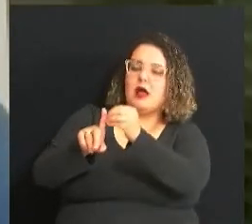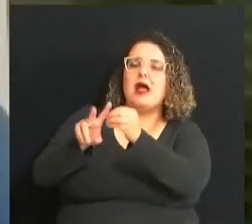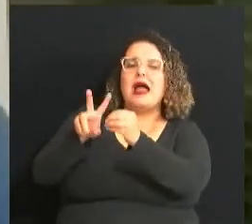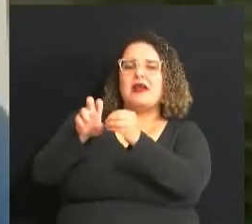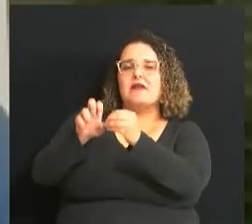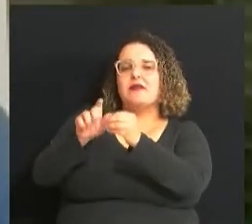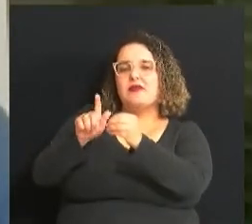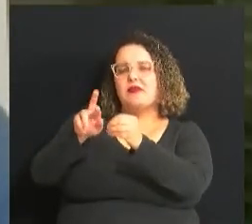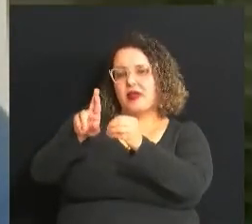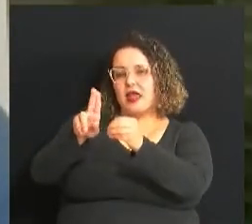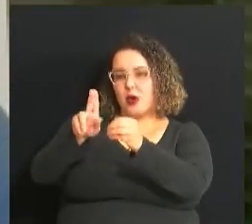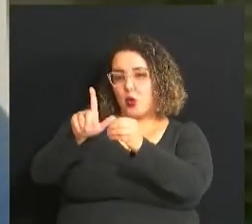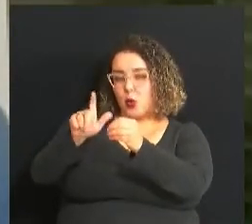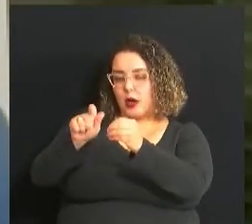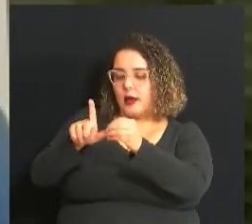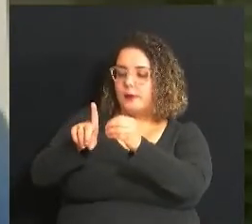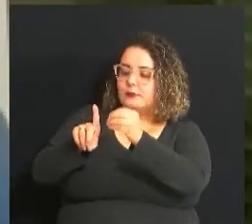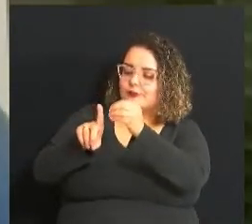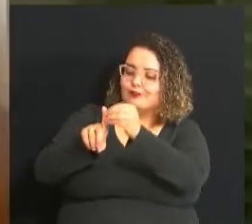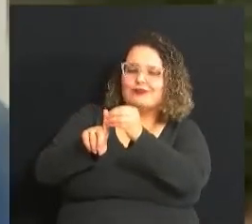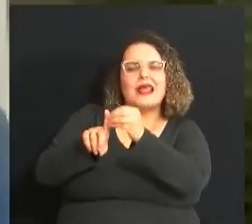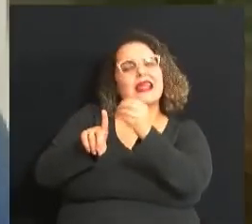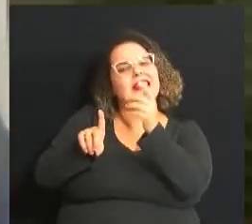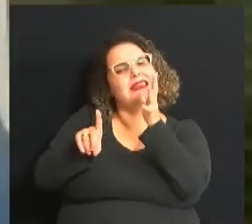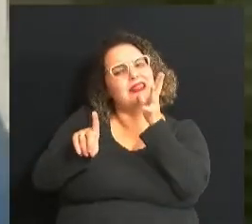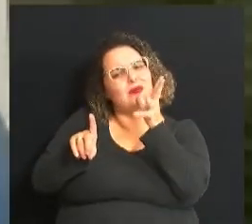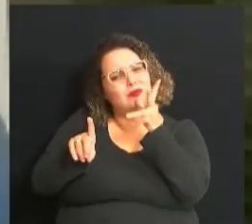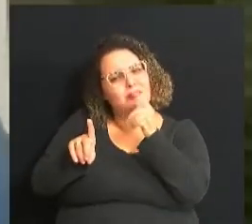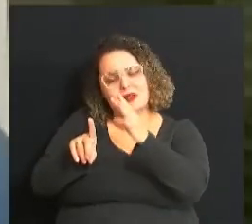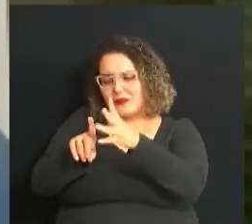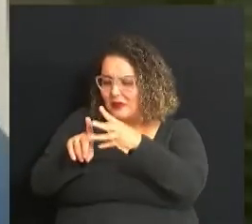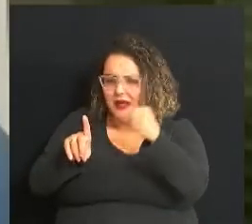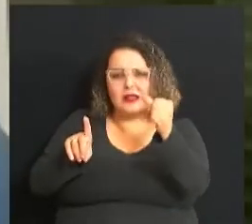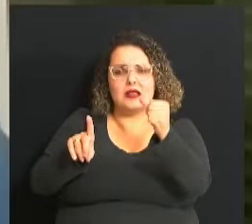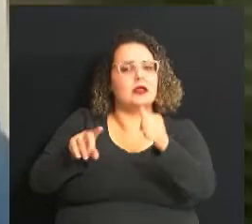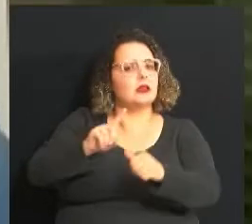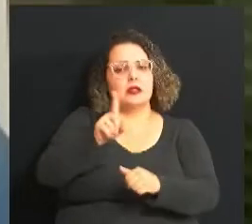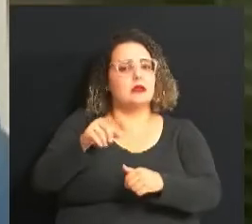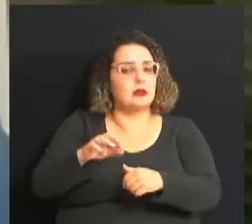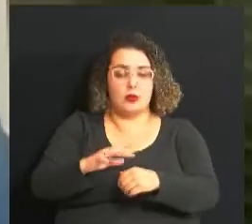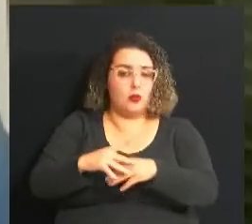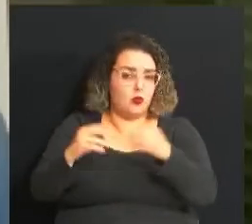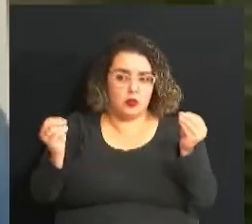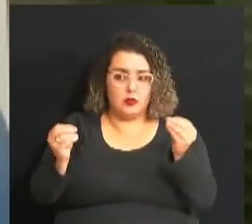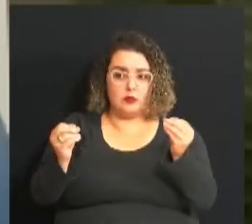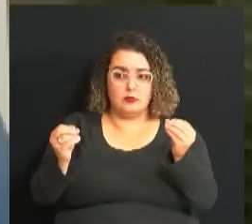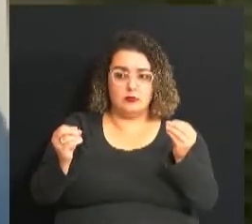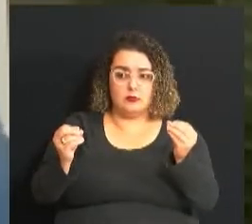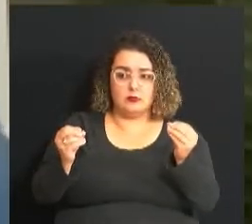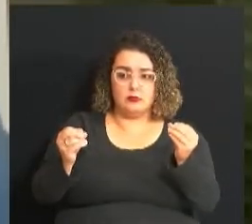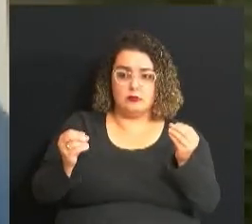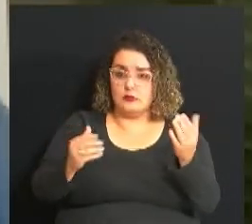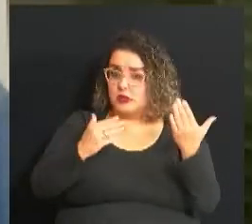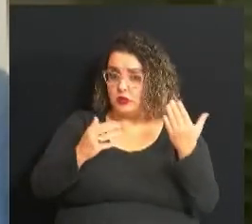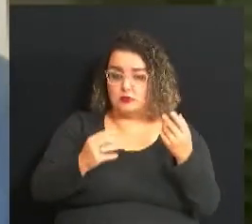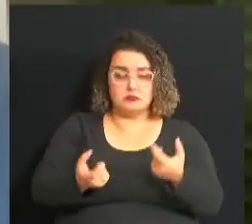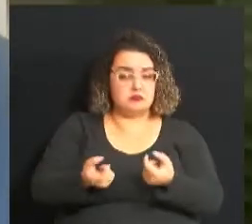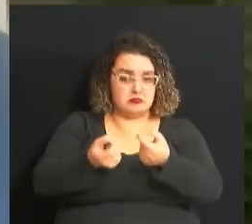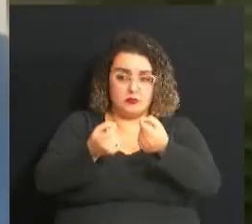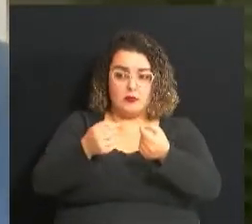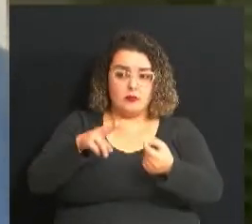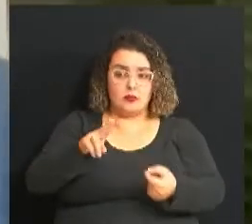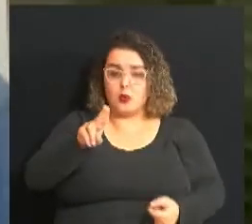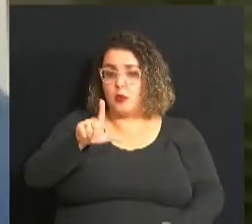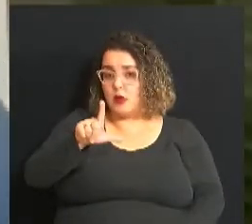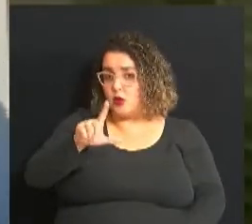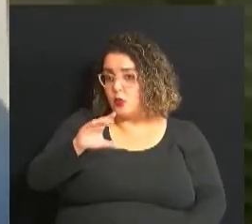um nódulo, mas uma verruga que demora para curar, não cura, isso já começa a ter a suspeita de câncer, ou uma úlcera que também não desaparece,